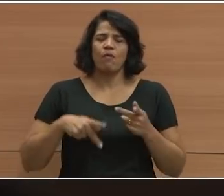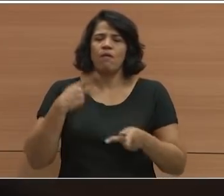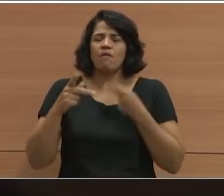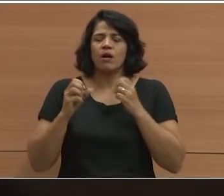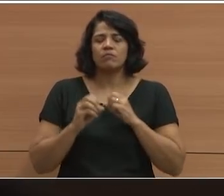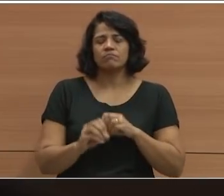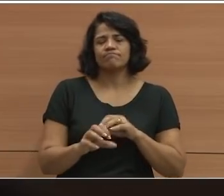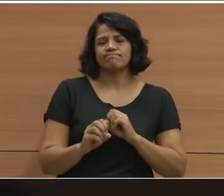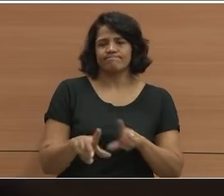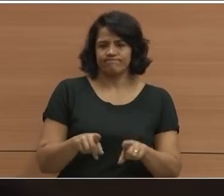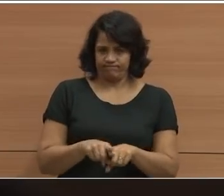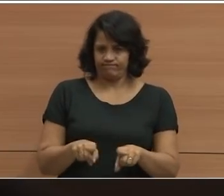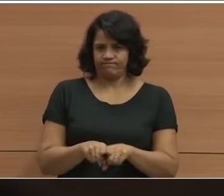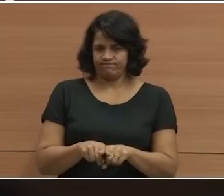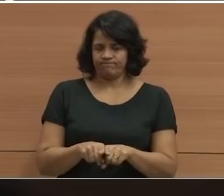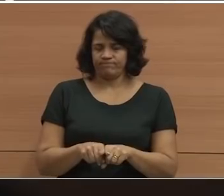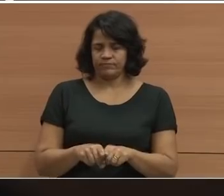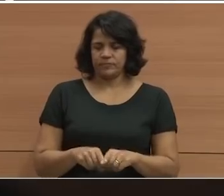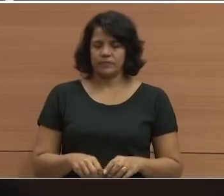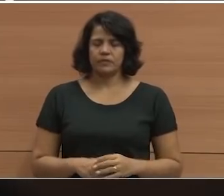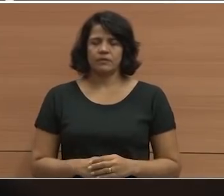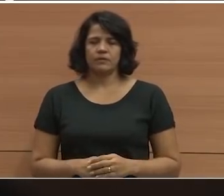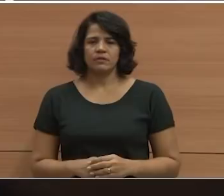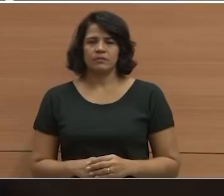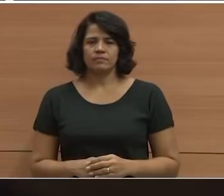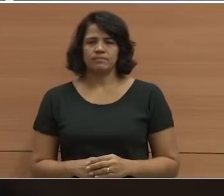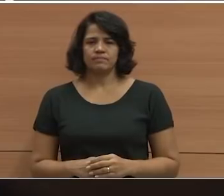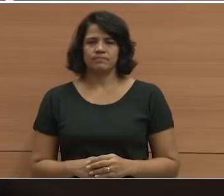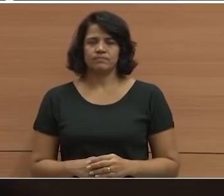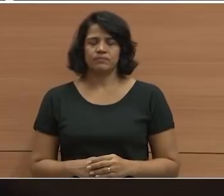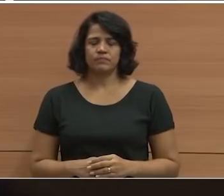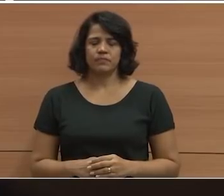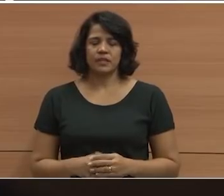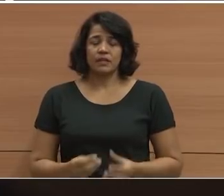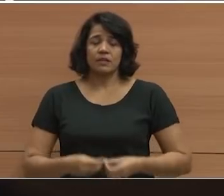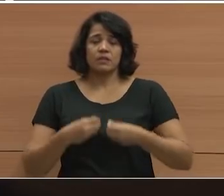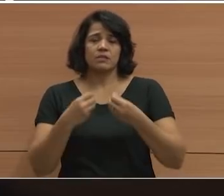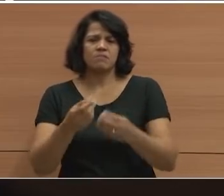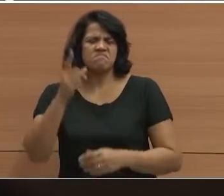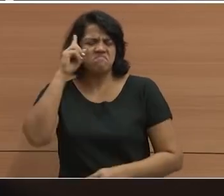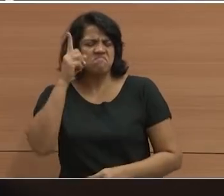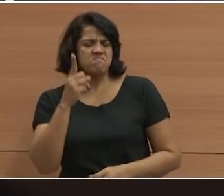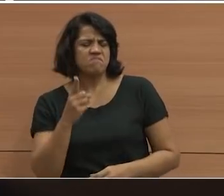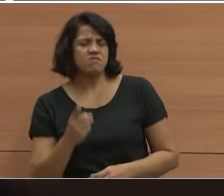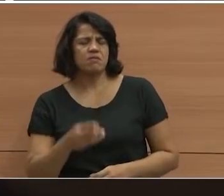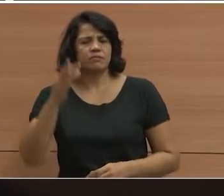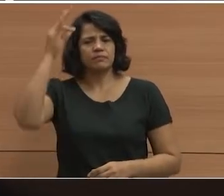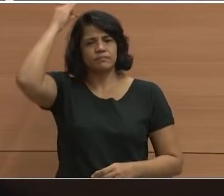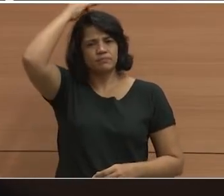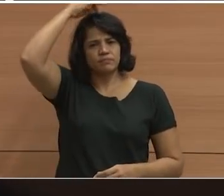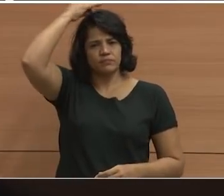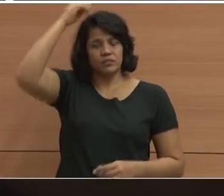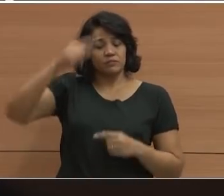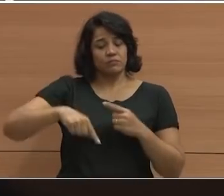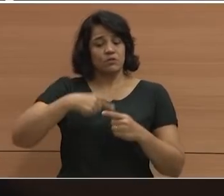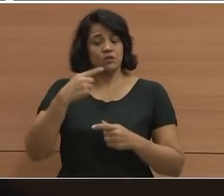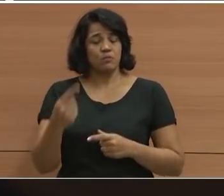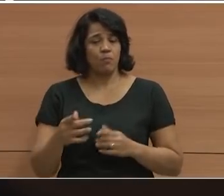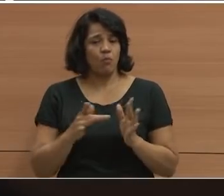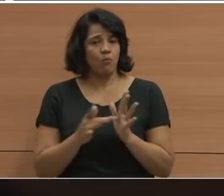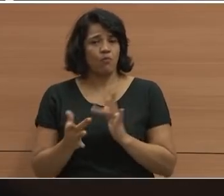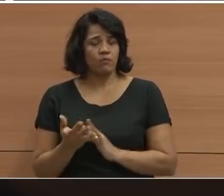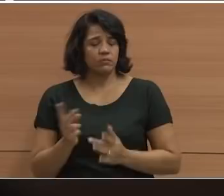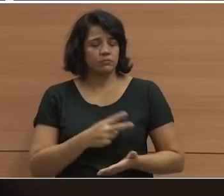dado mandamentos por intermédio do Espírito Santo aos apóstolos que escolheram, foi elevado às